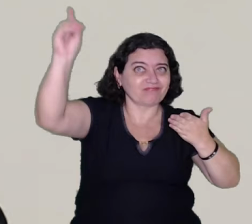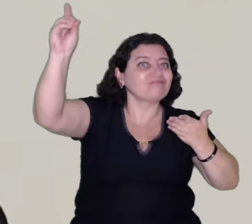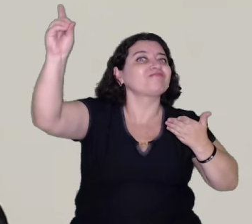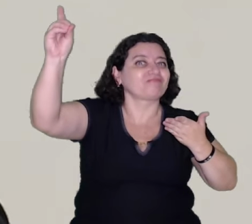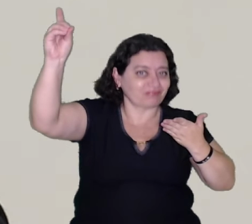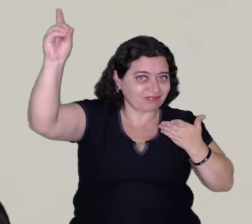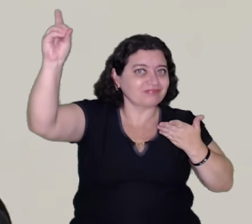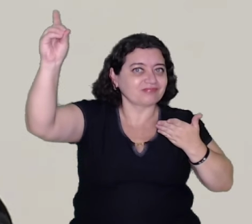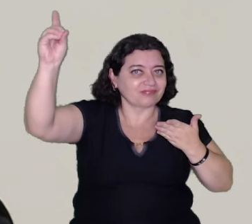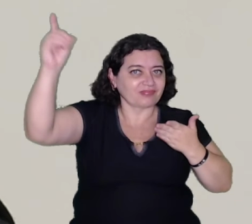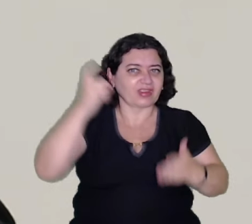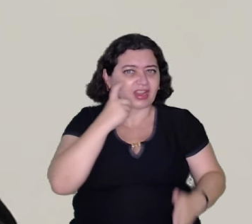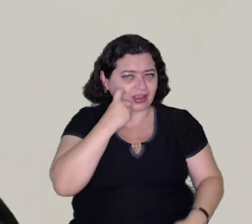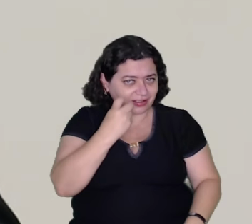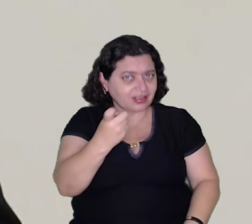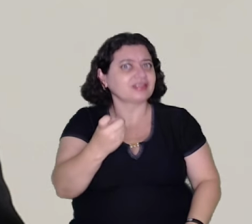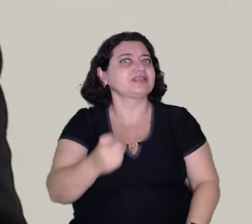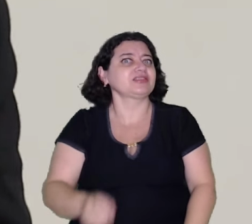Interessante isso, não é?